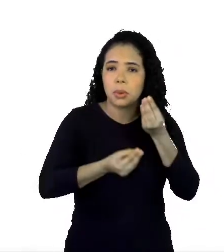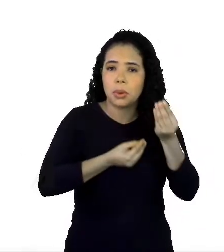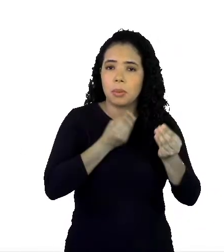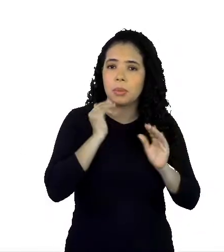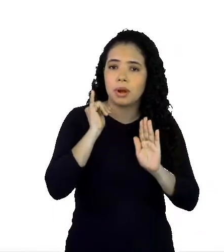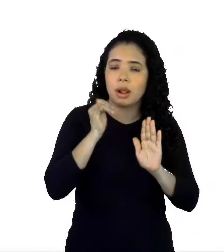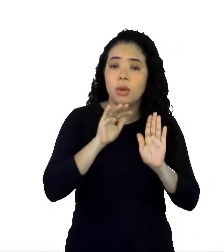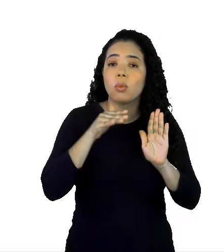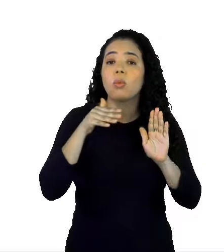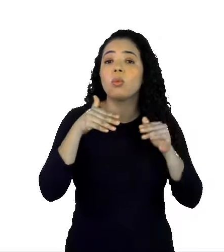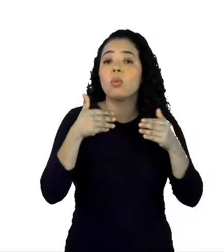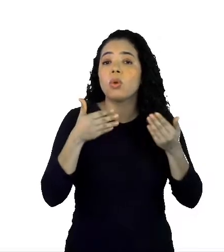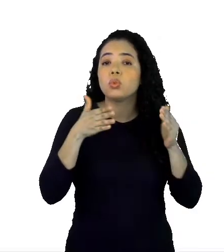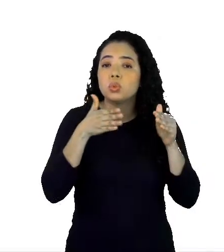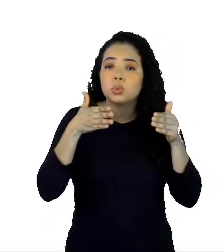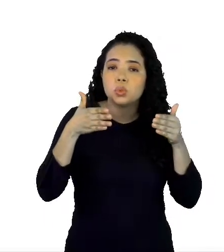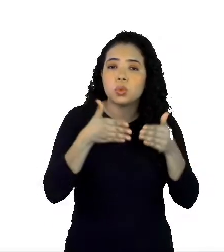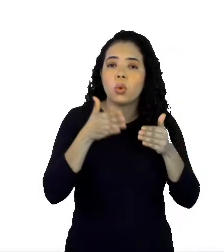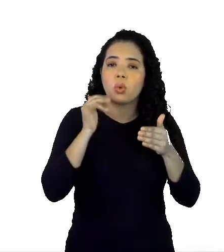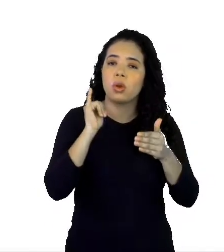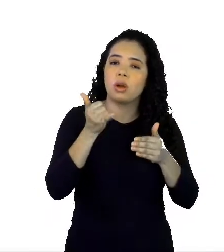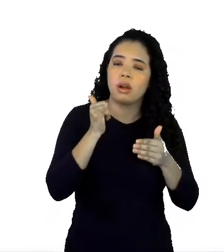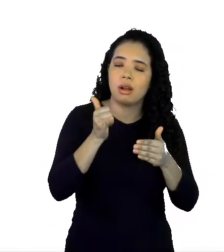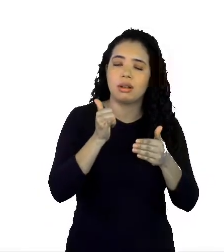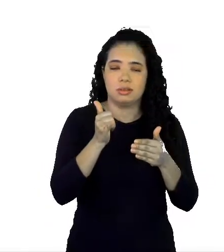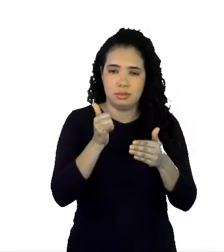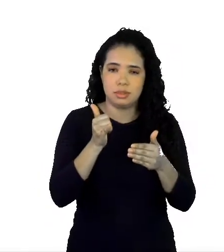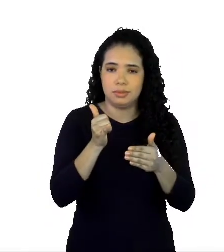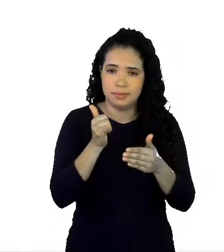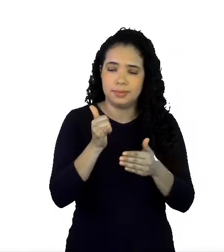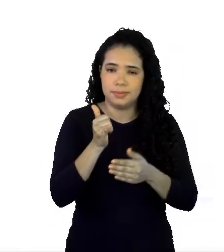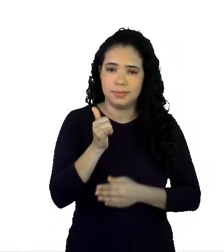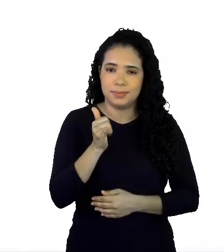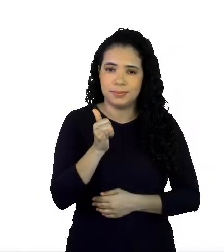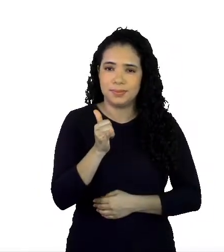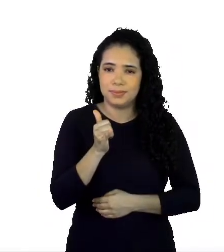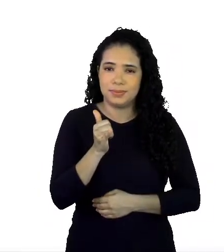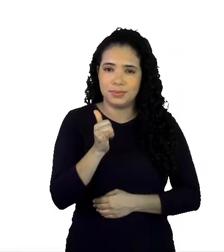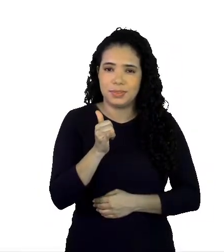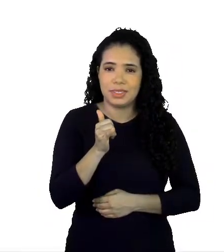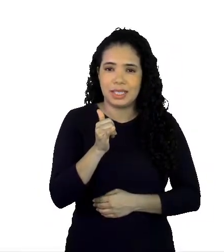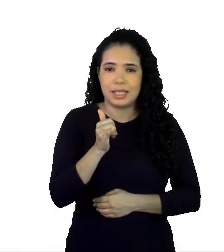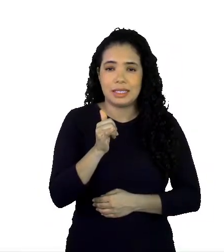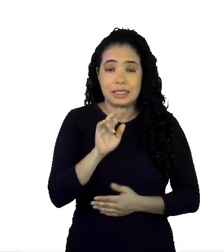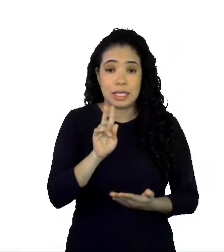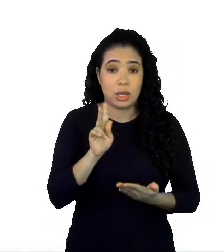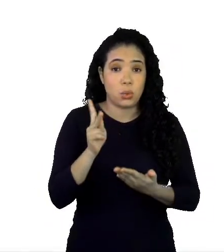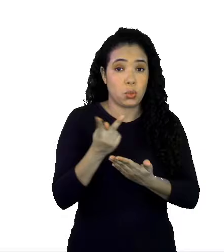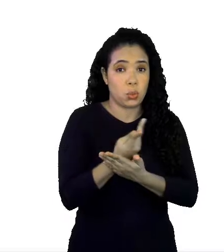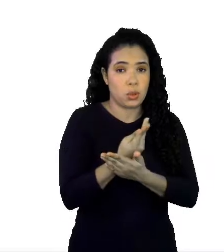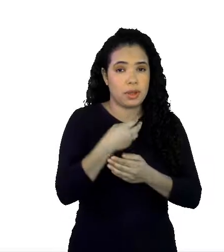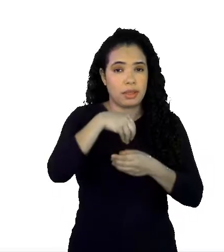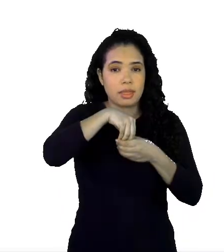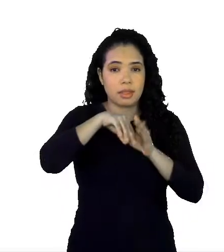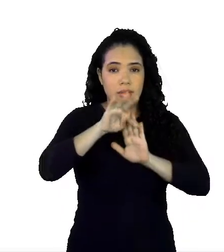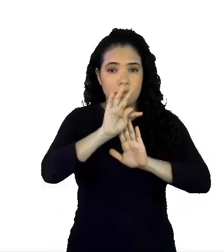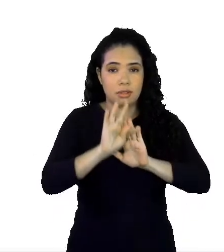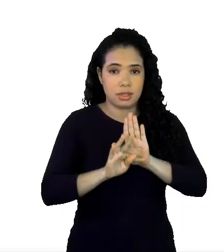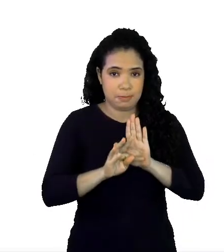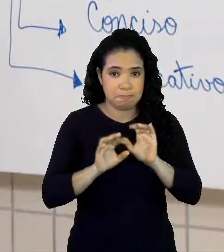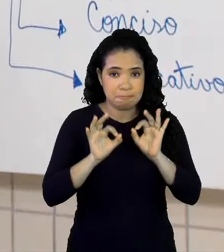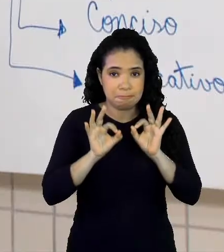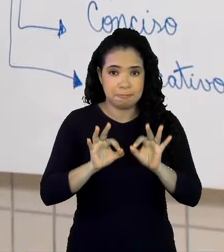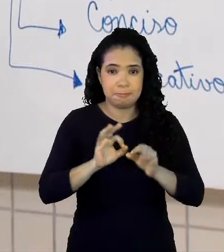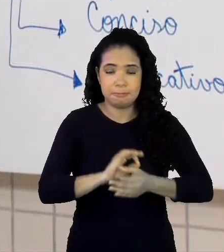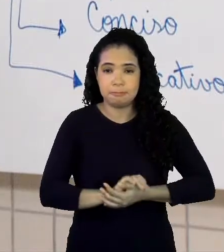foco, de qual foco narrativo que a ação é colocada, certo?